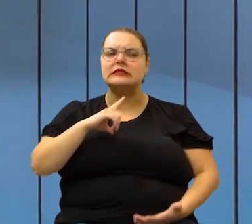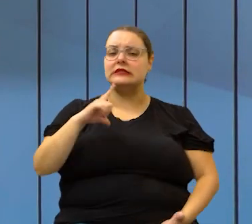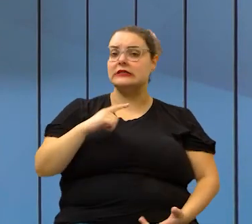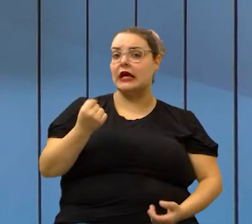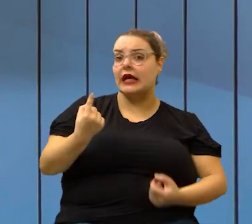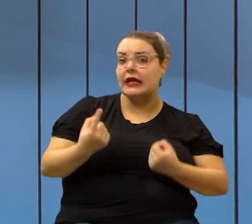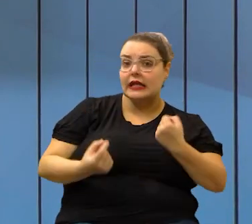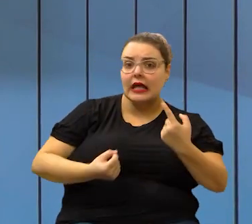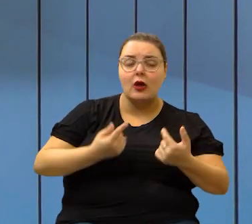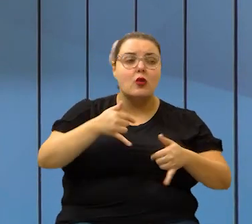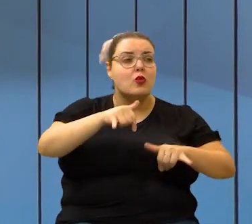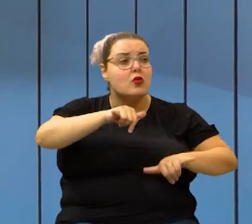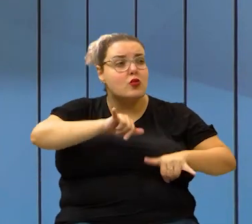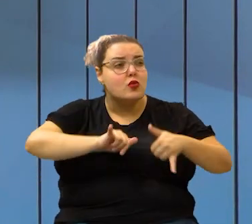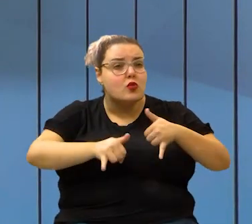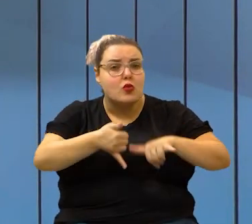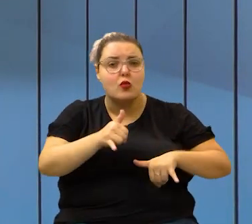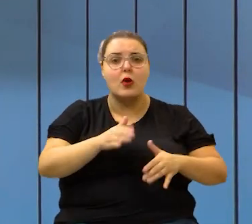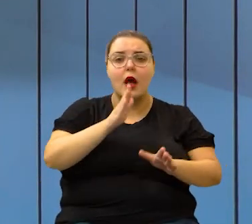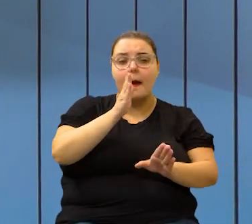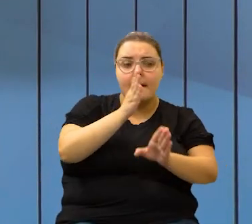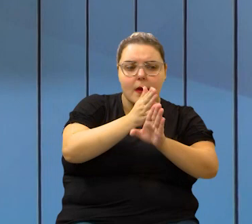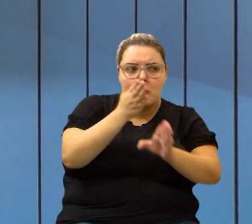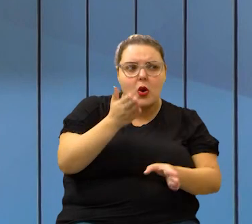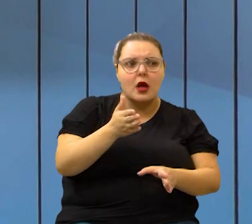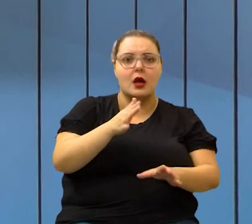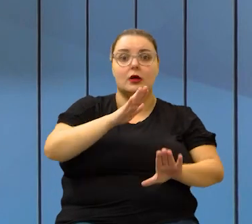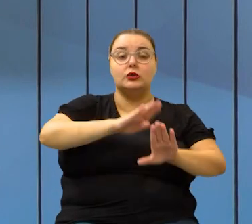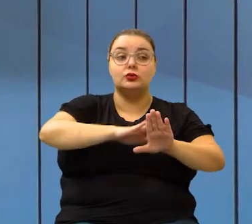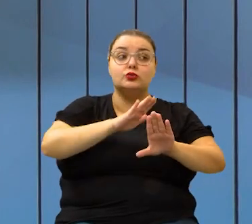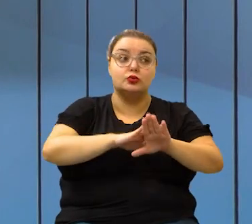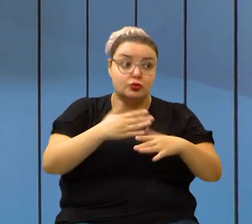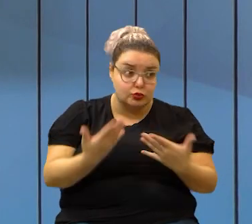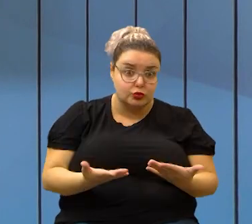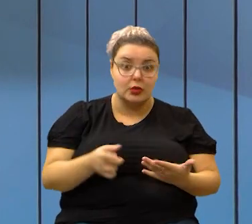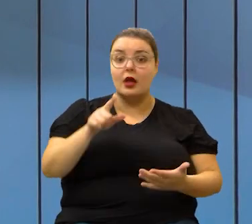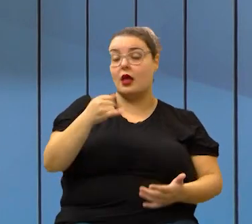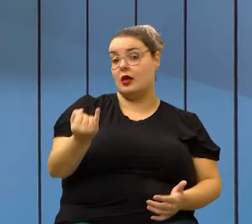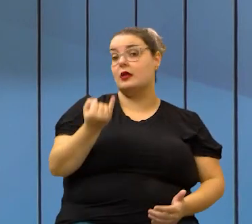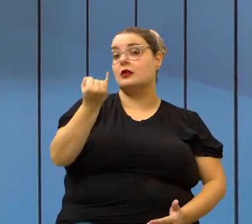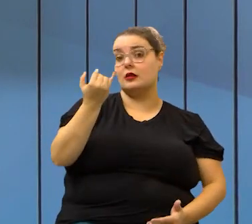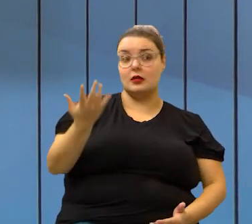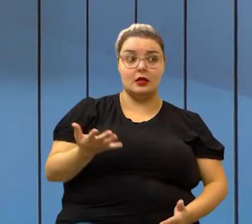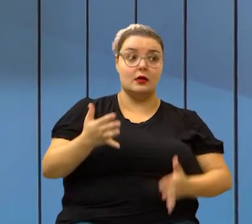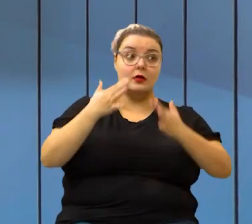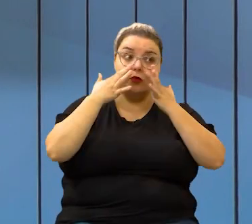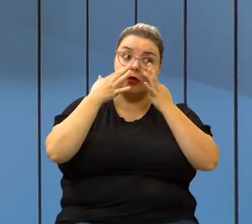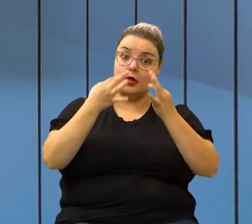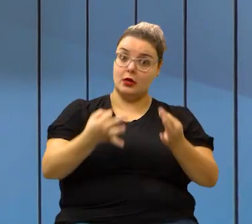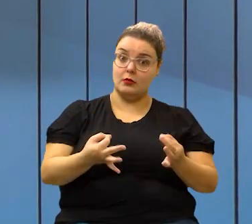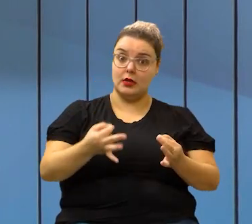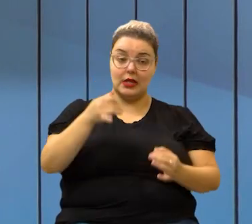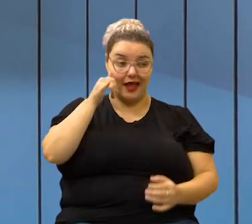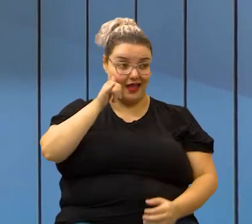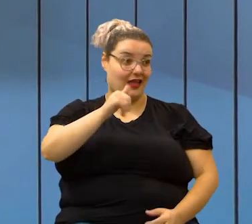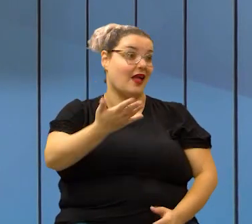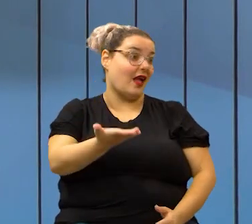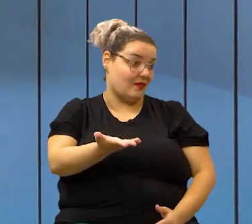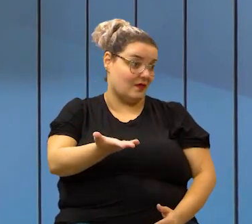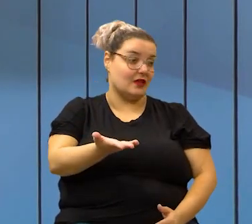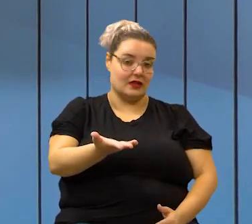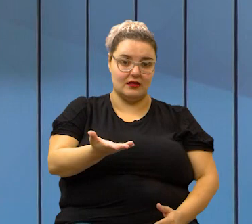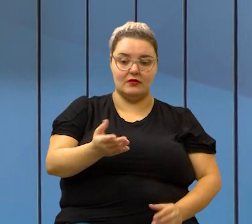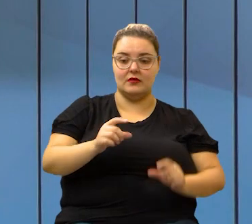tem alguma substância, algum princípio ativo que seria interessante a gente ficar atento,